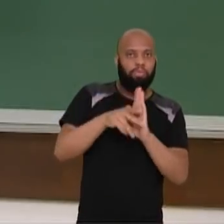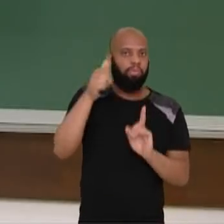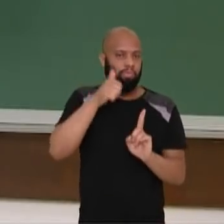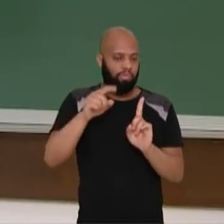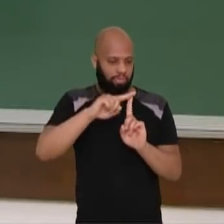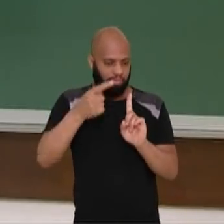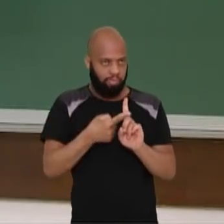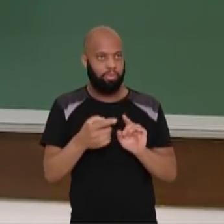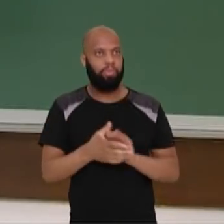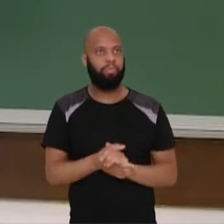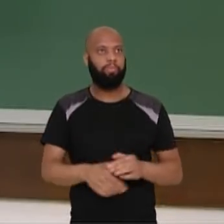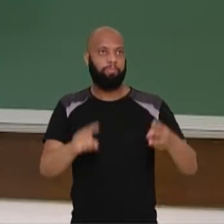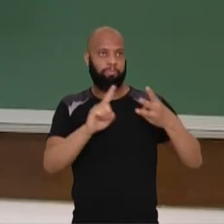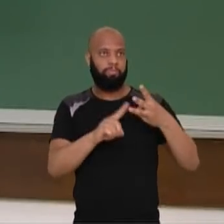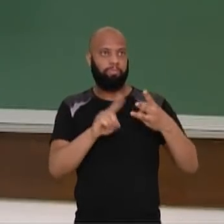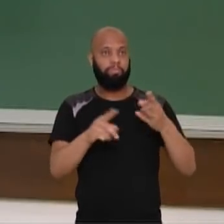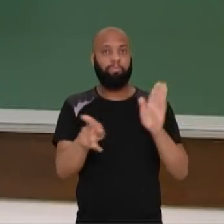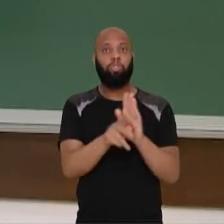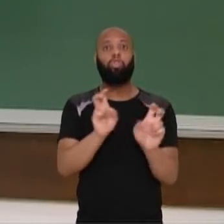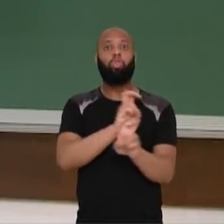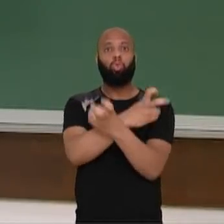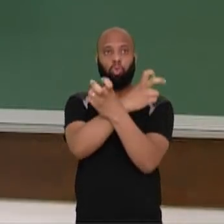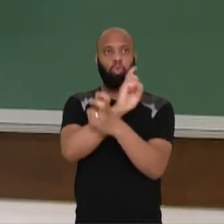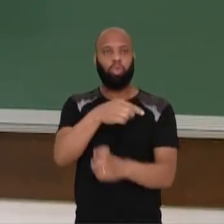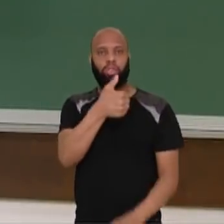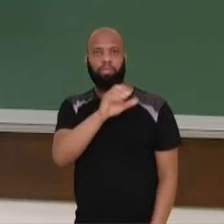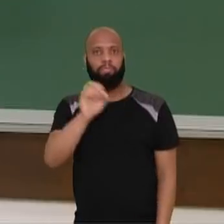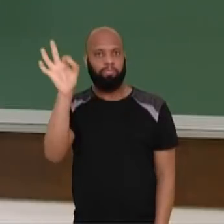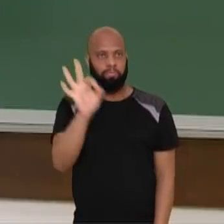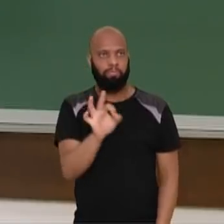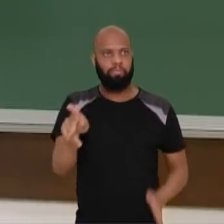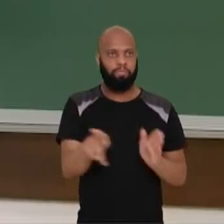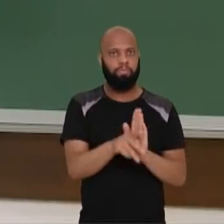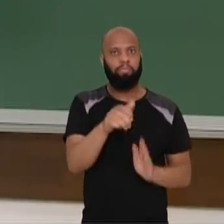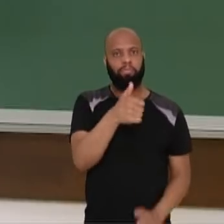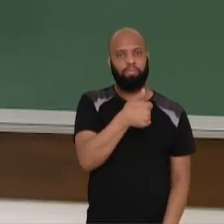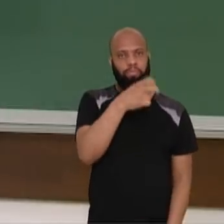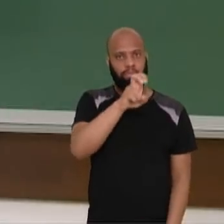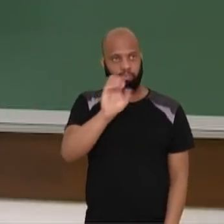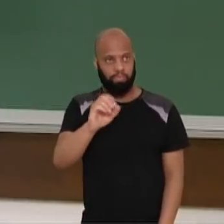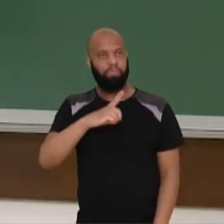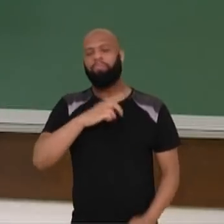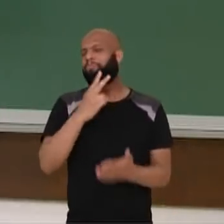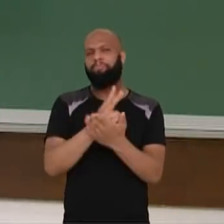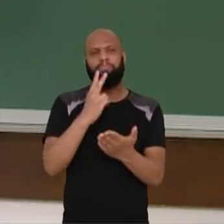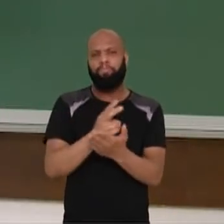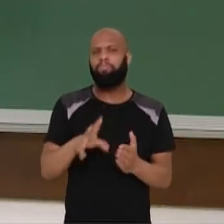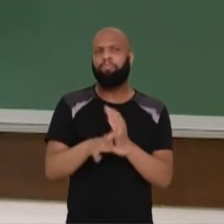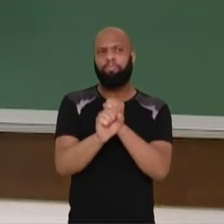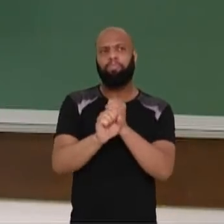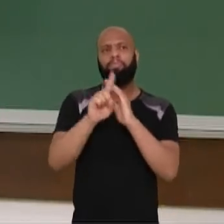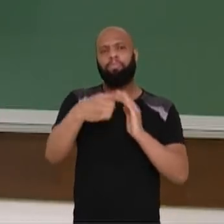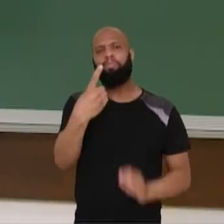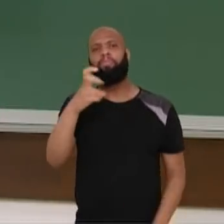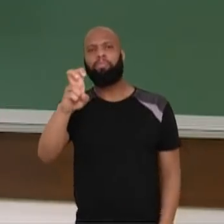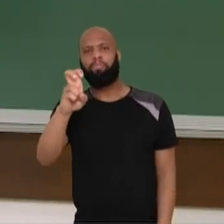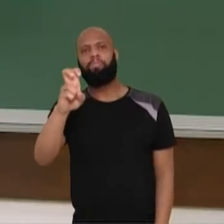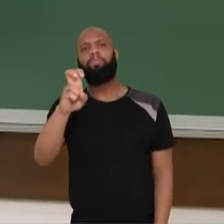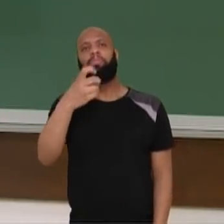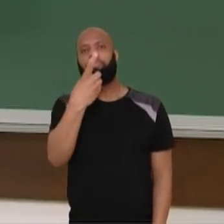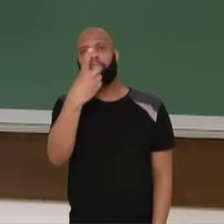De novo, 10% de 150. Então, a mesma conta, 10% de 150 dá